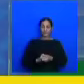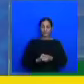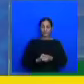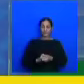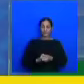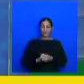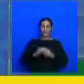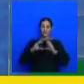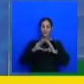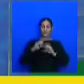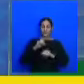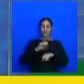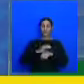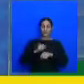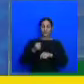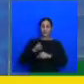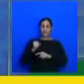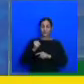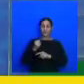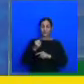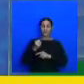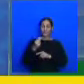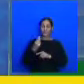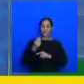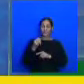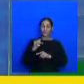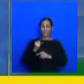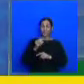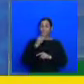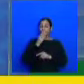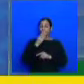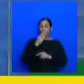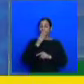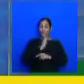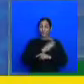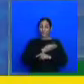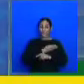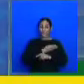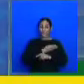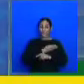número 28. E o Time do Coração é...